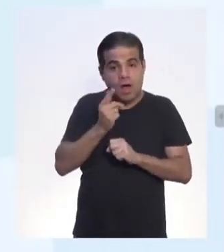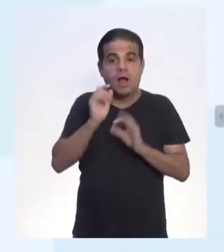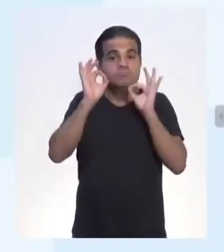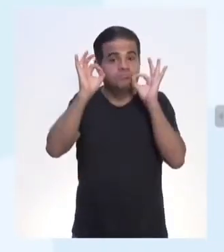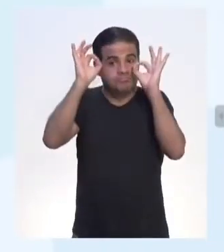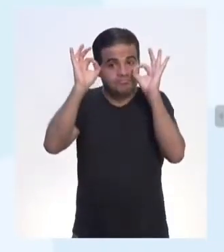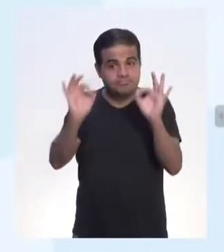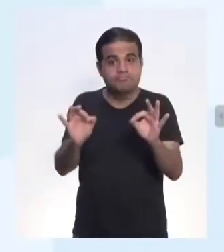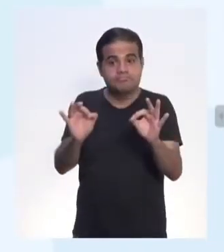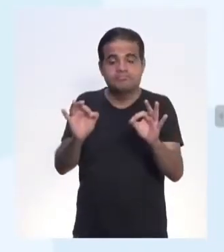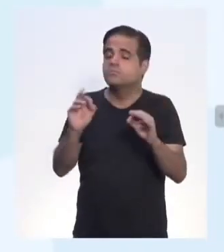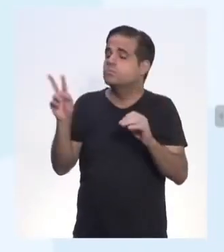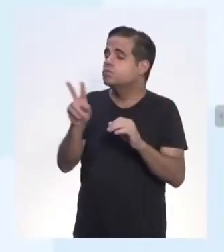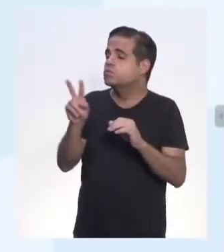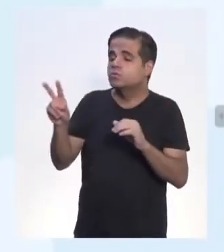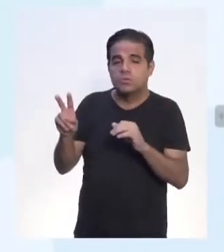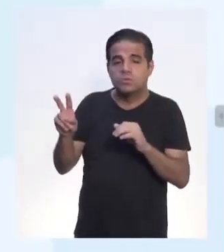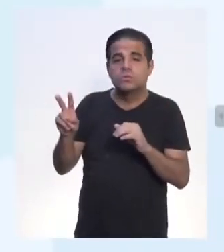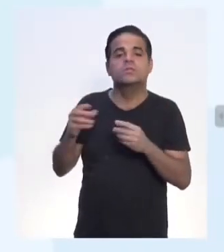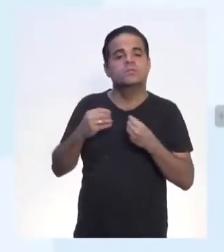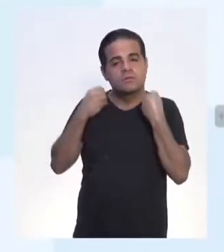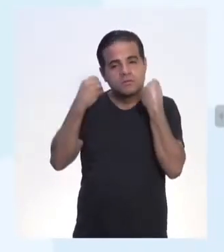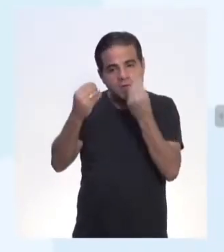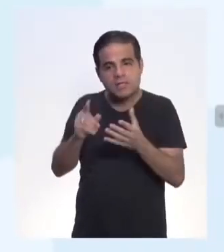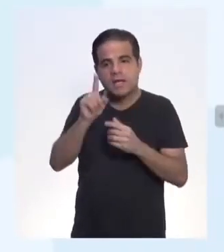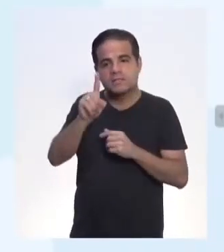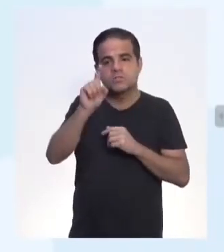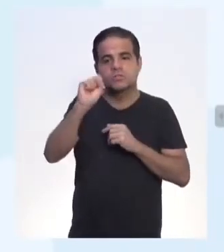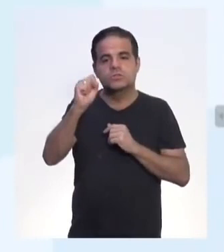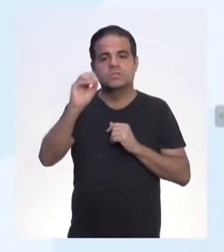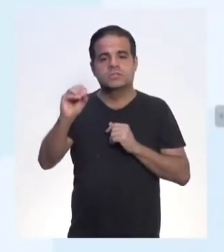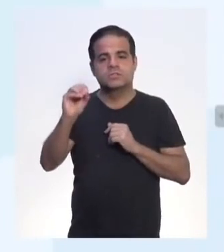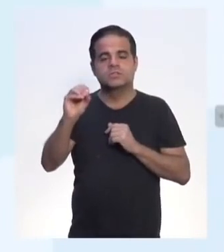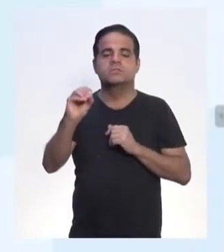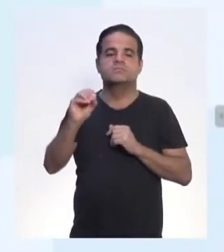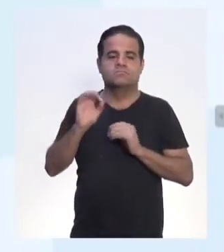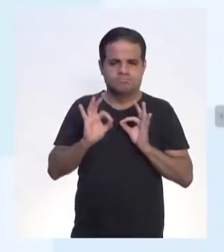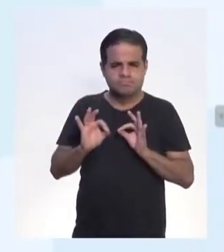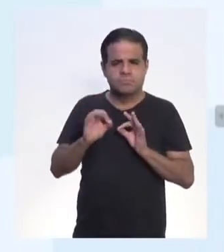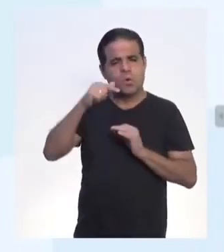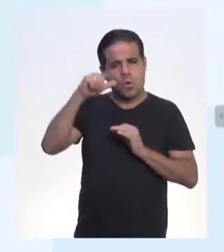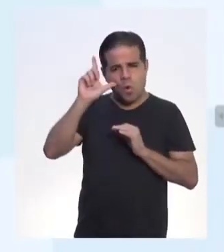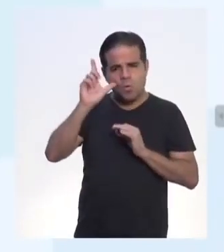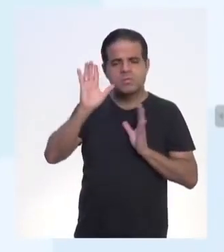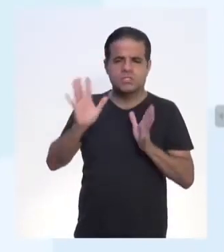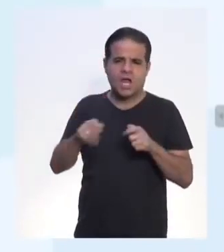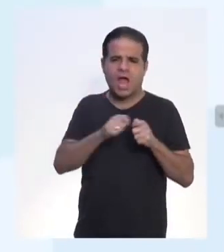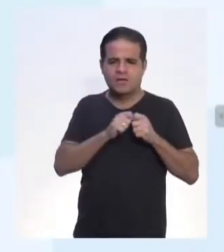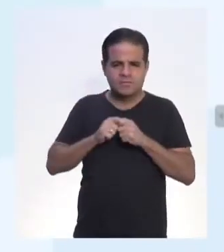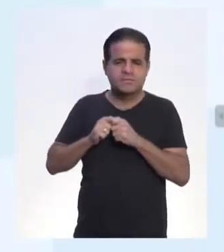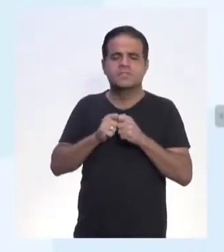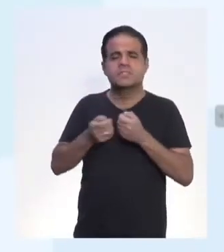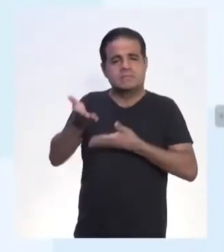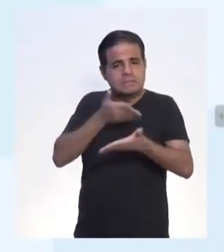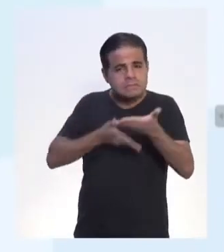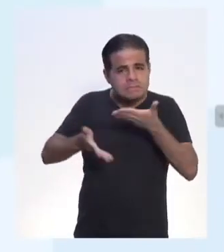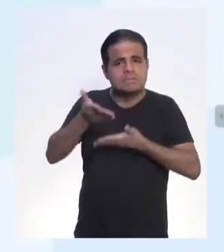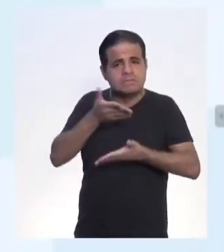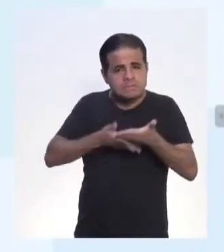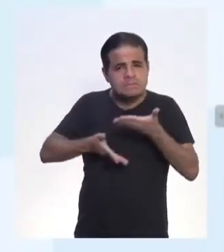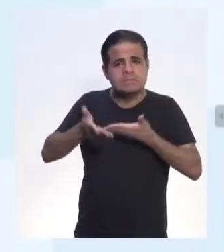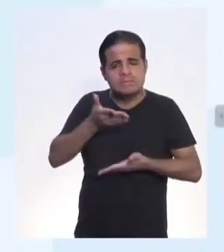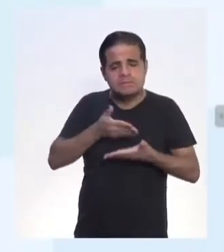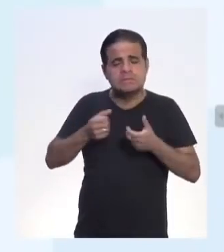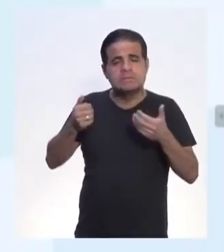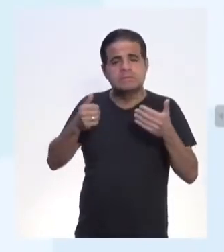afirmo que os dois vão dar 180 graus. Nós fizemos um pouquinho isso ontem, né? Relacionando sempre a